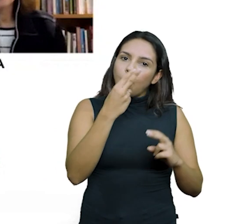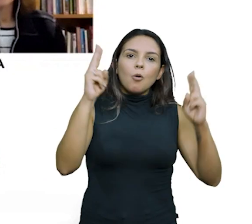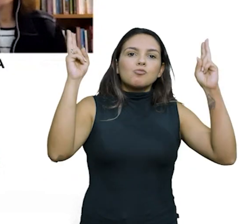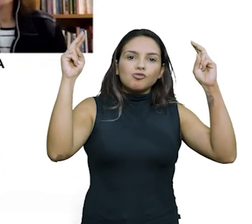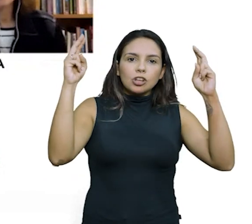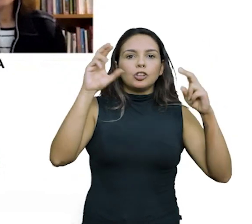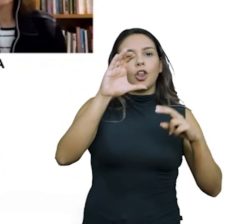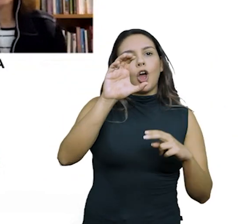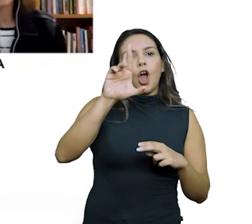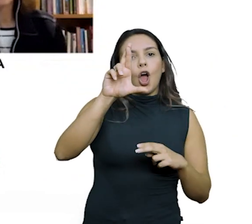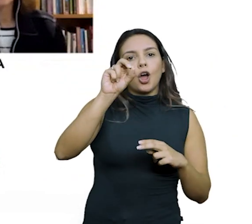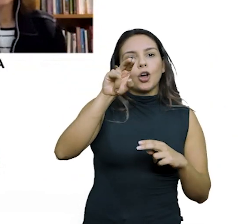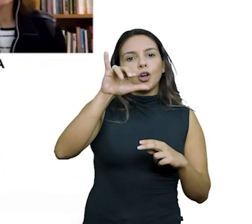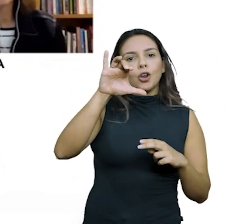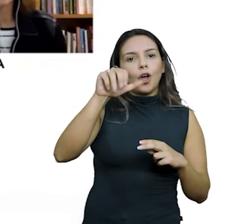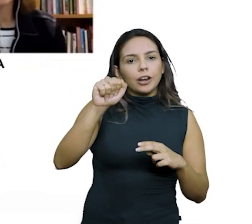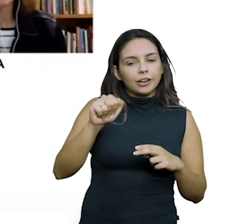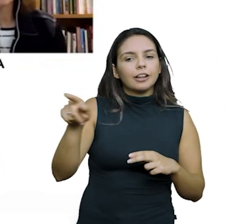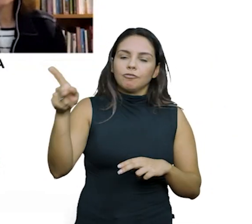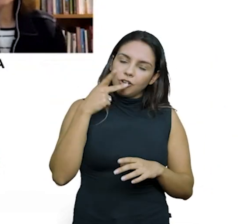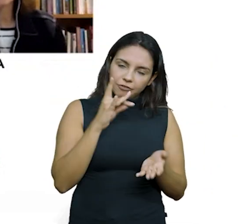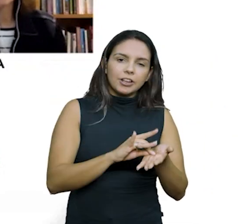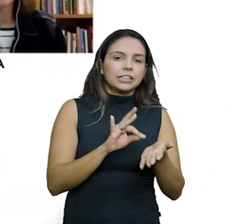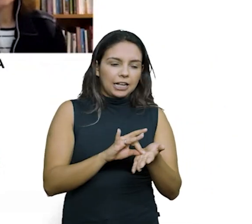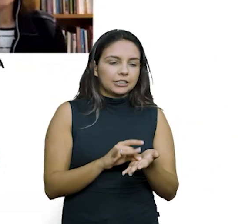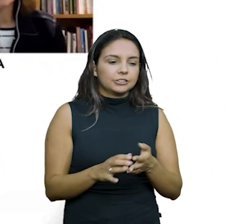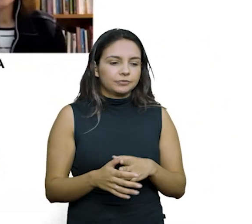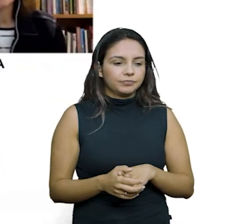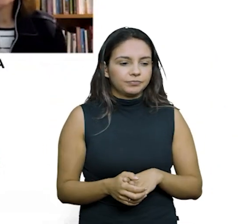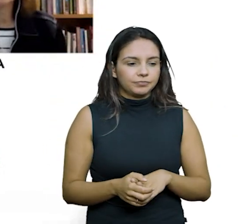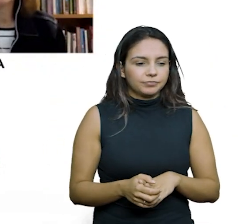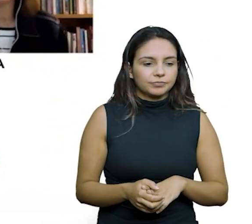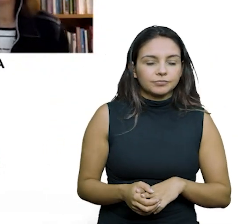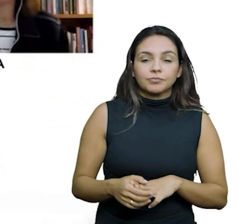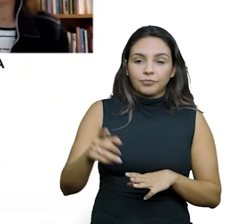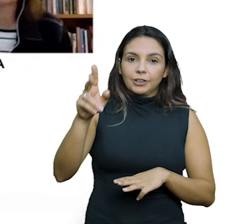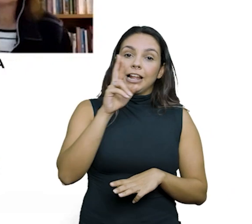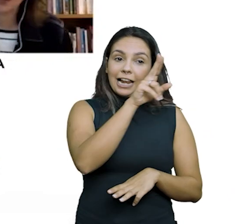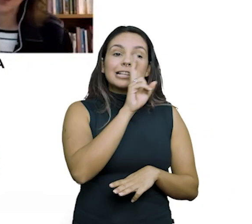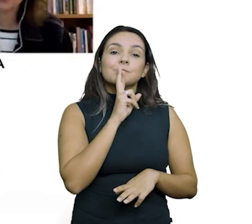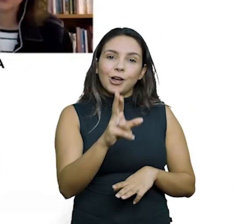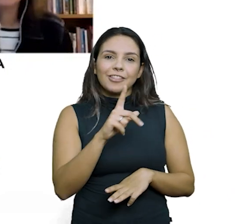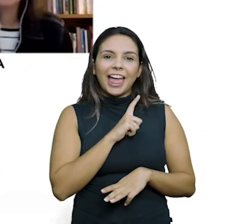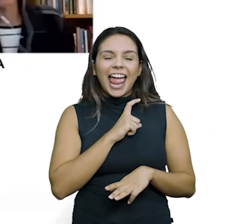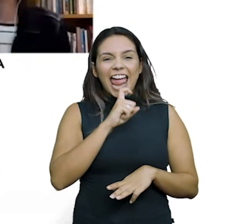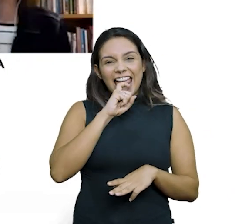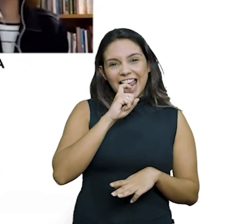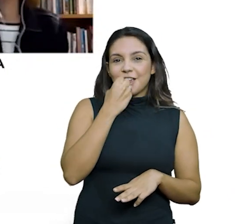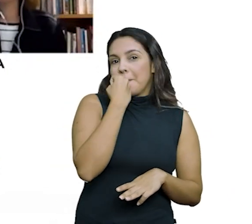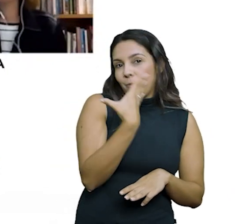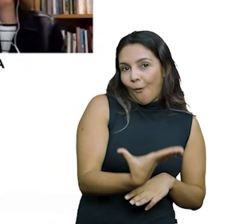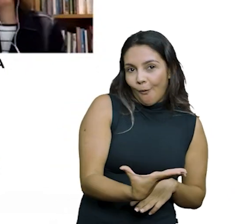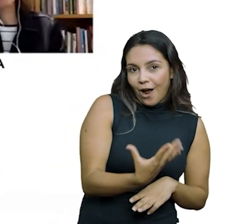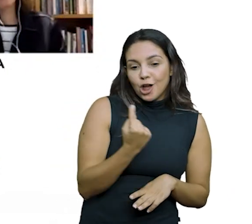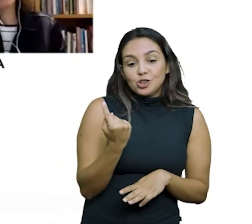Concorda, verdade. Rafael? Ótimo título. Você tem a inveja boa e a solidão do bem,